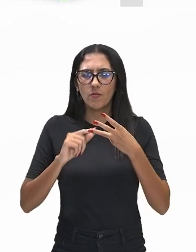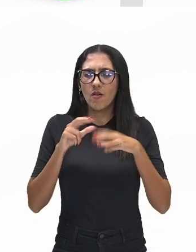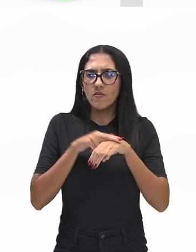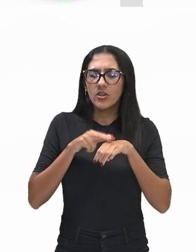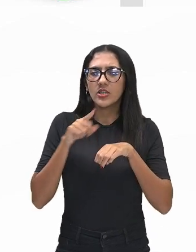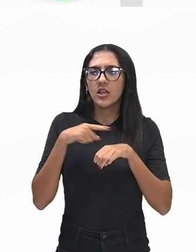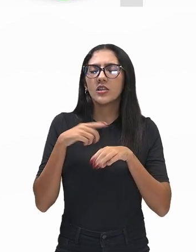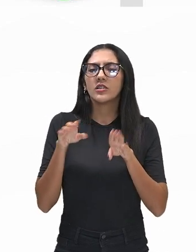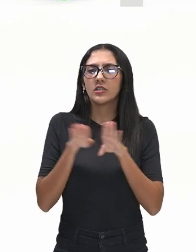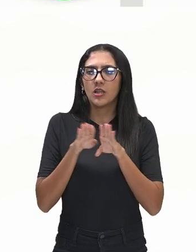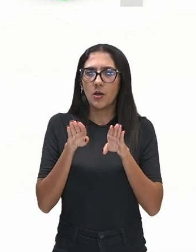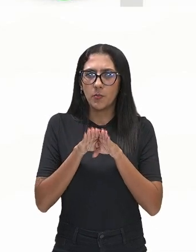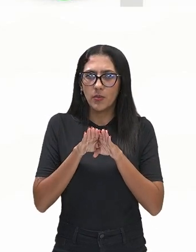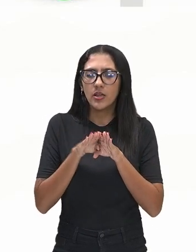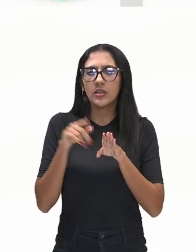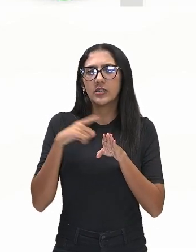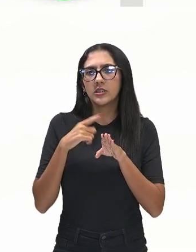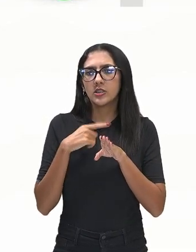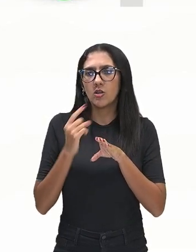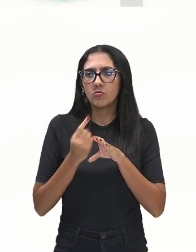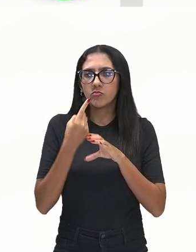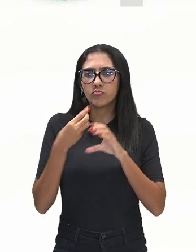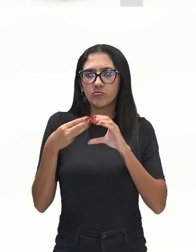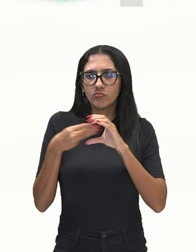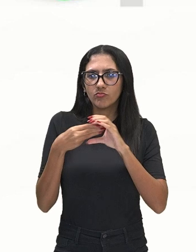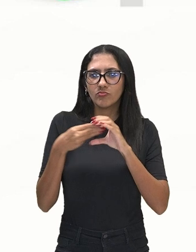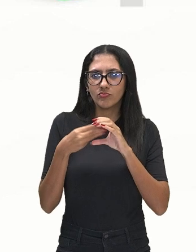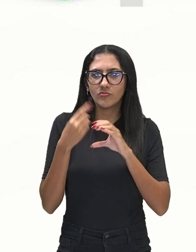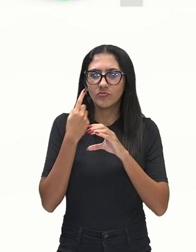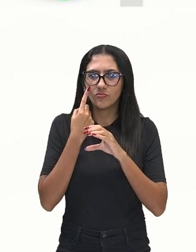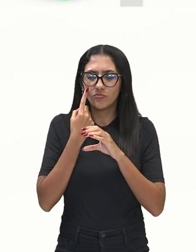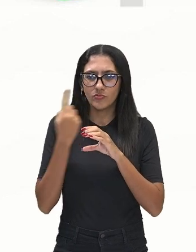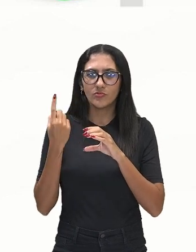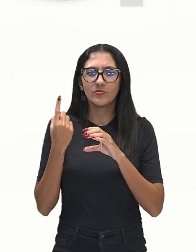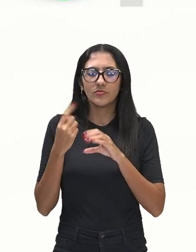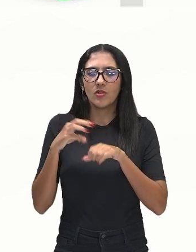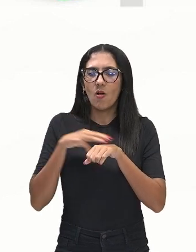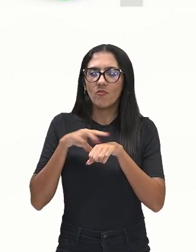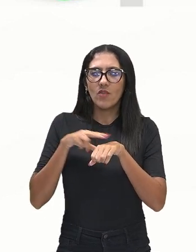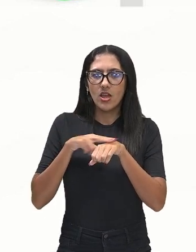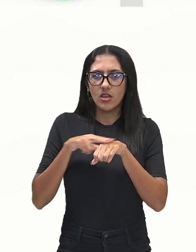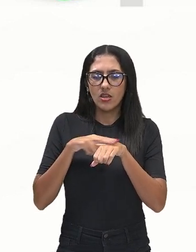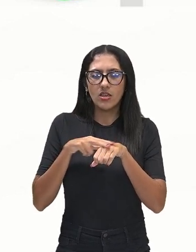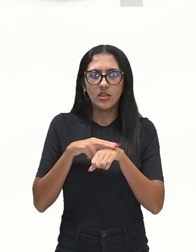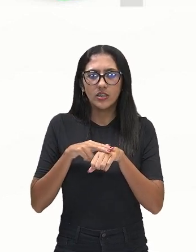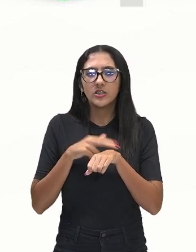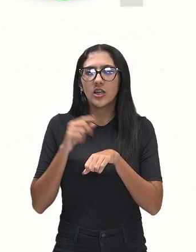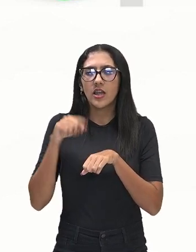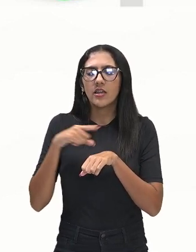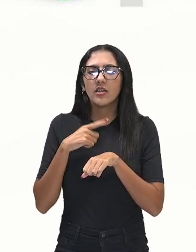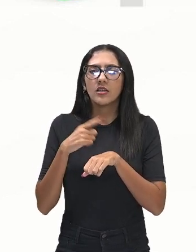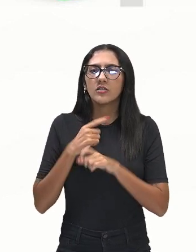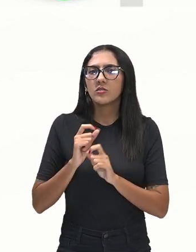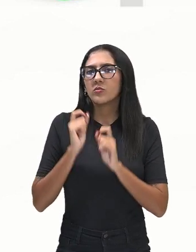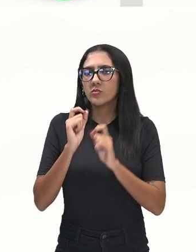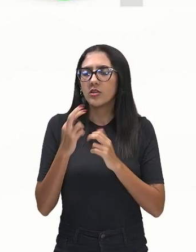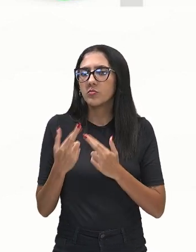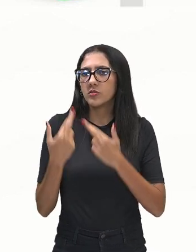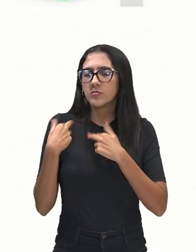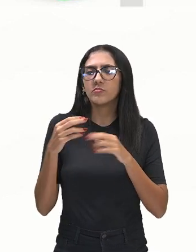são chamados de monócitos, tá aqui, ó, já falei desse, agora dos macrófagos. Eles também